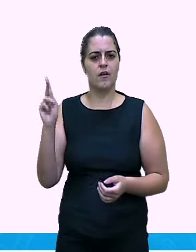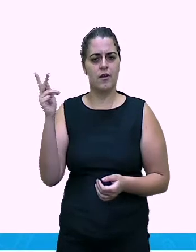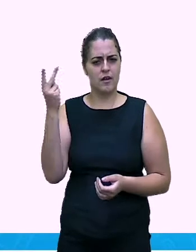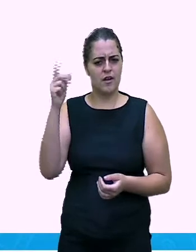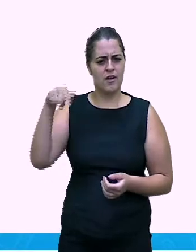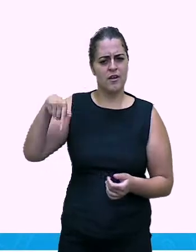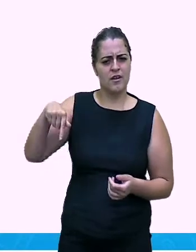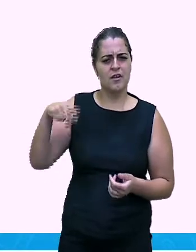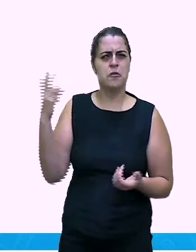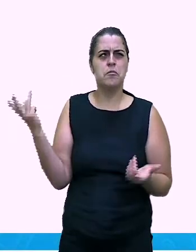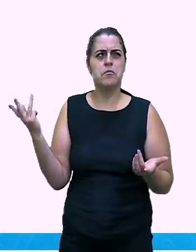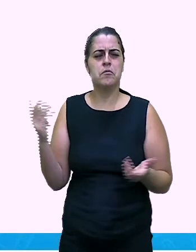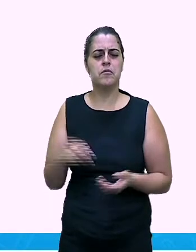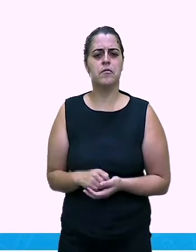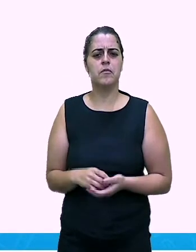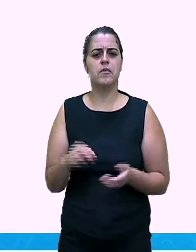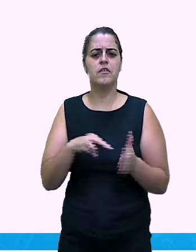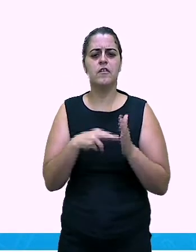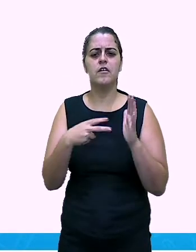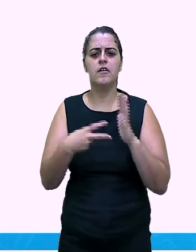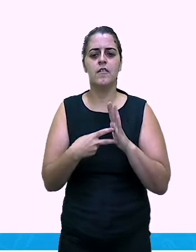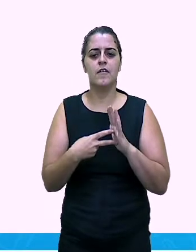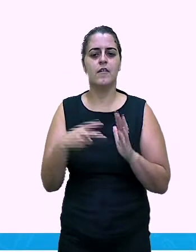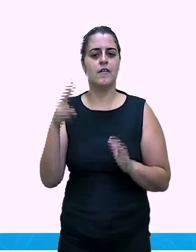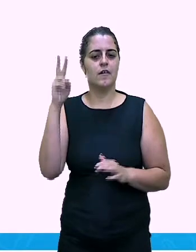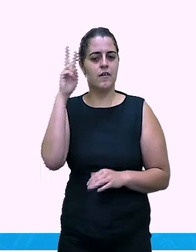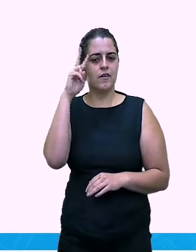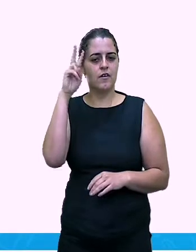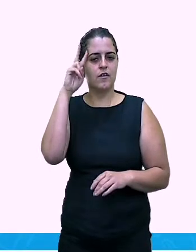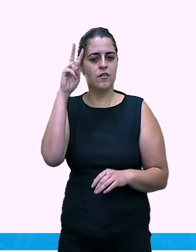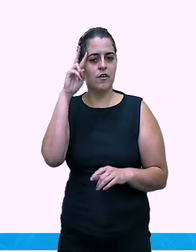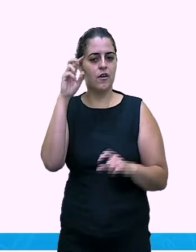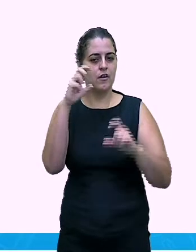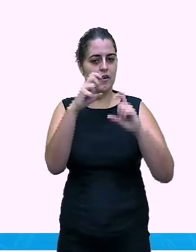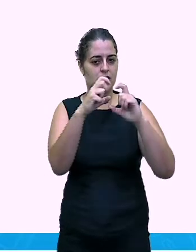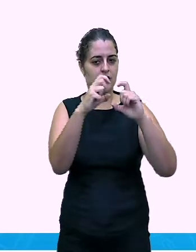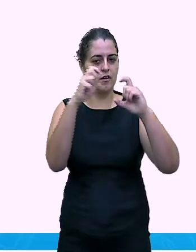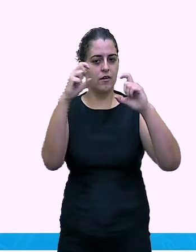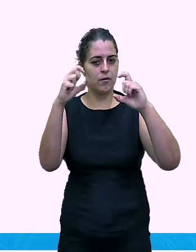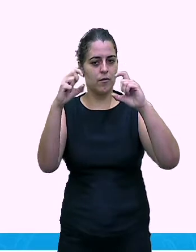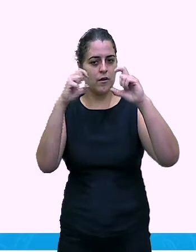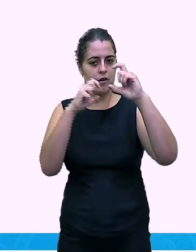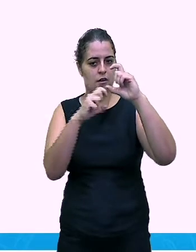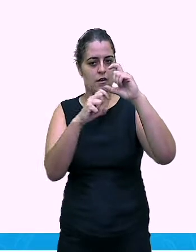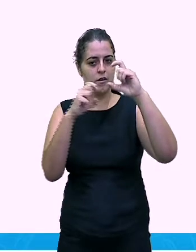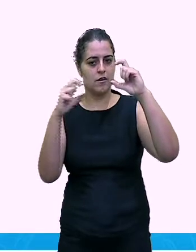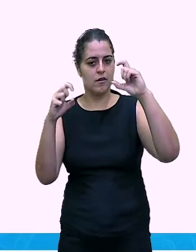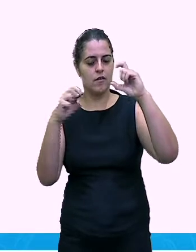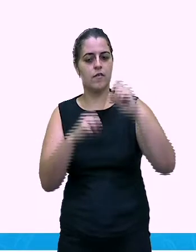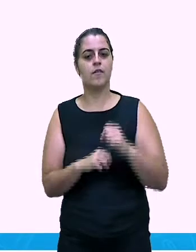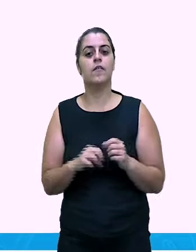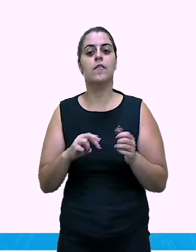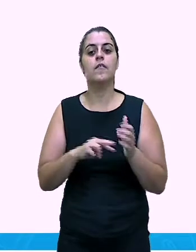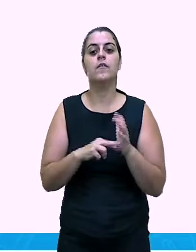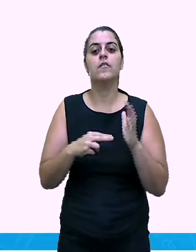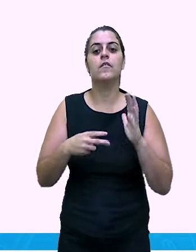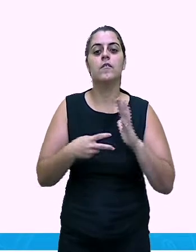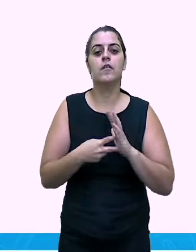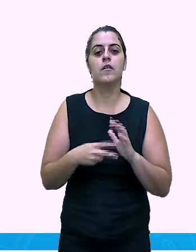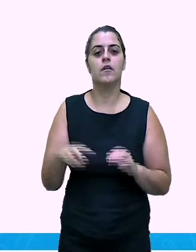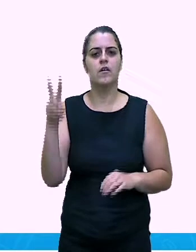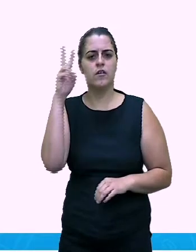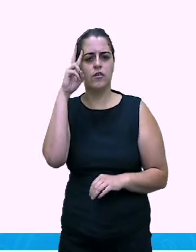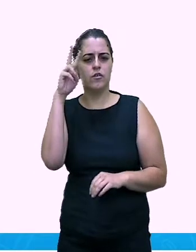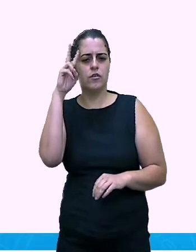HQ quer dizer história em quadrinhos. Vamos ver a definição?